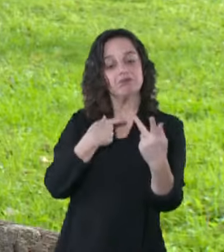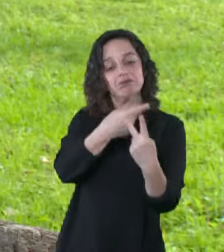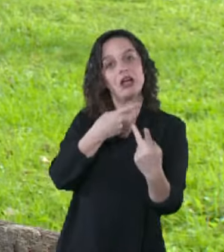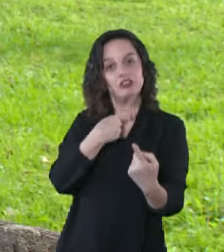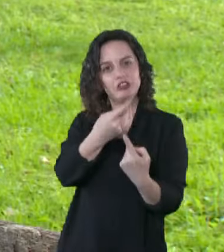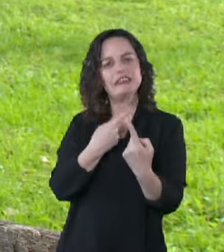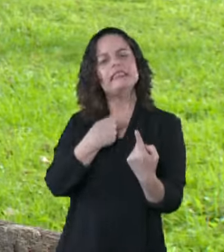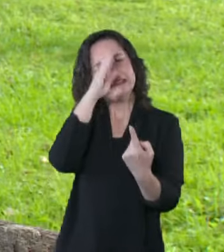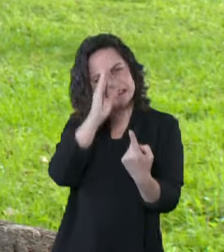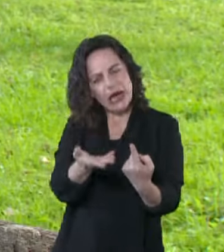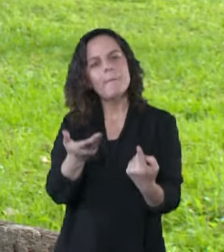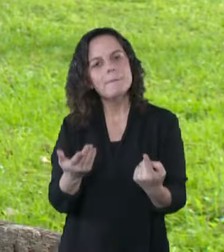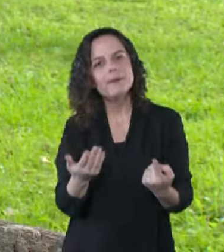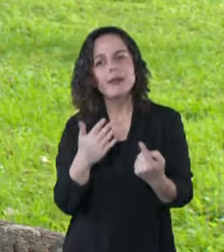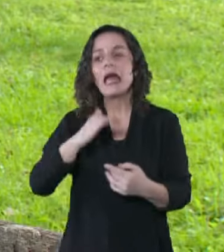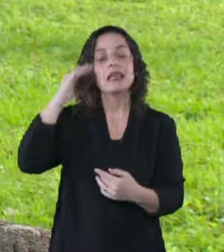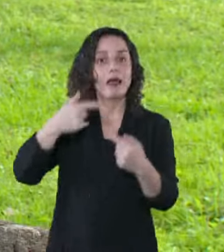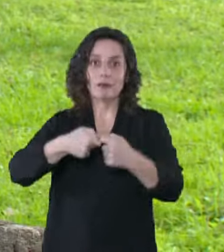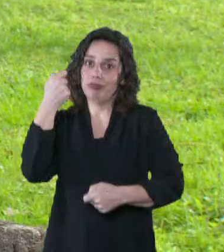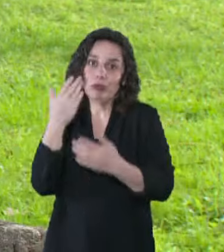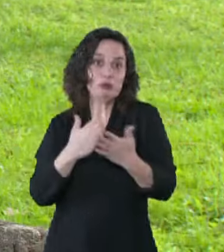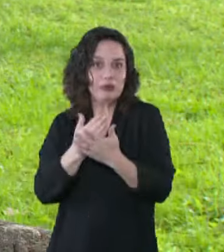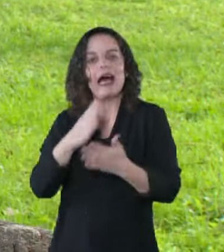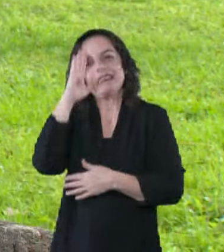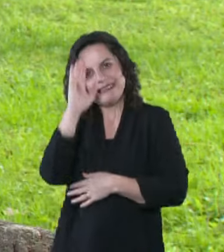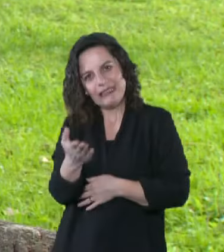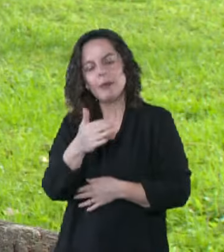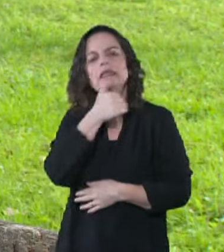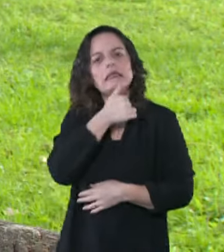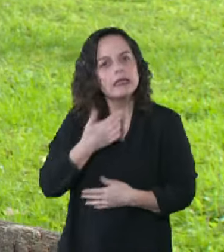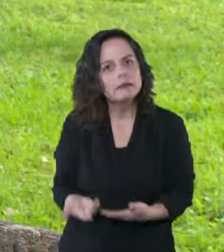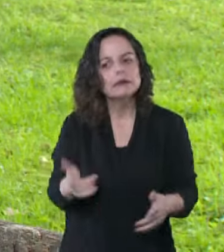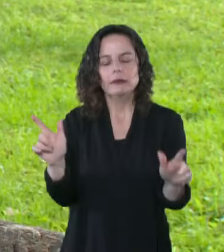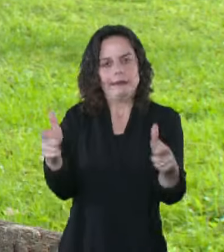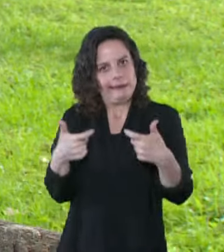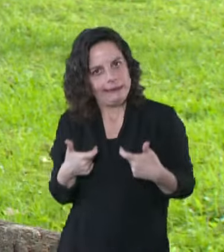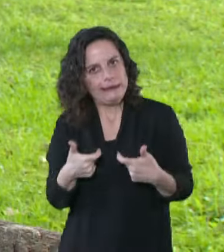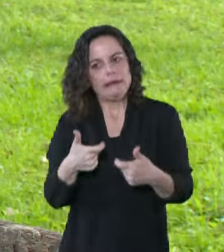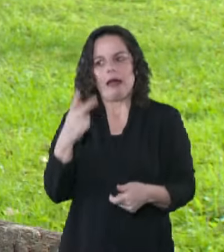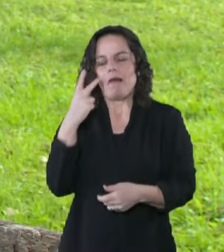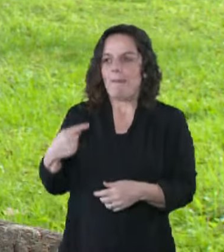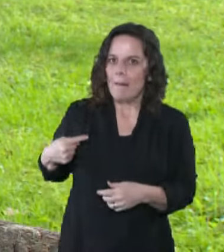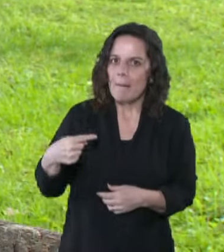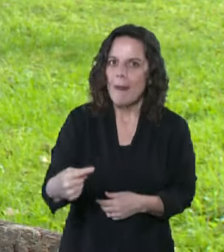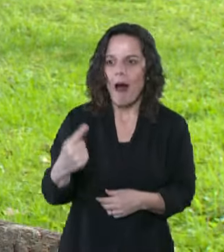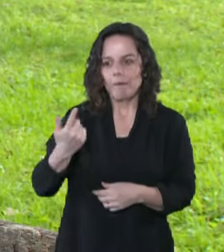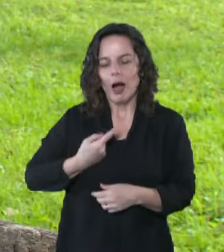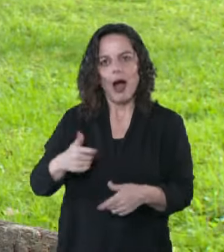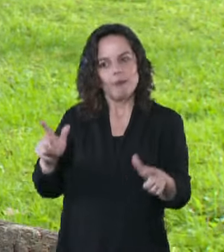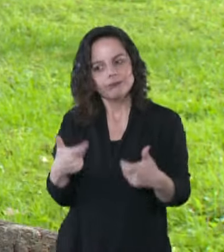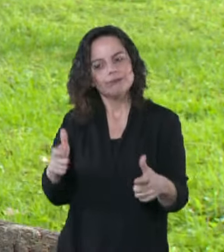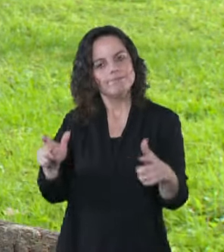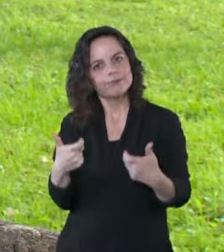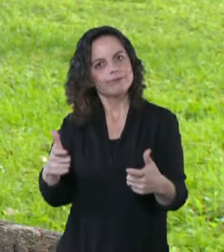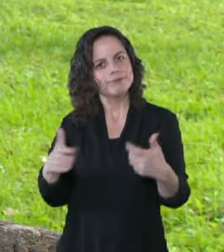a noção do que é estudar fora da idade. E do sacrifício, e da disciplina, e da rotina que isso nos traz. Obviamente que